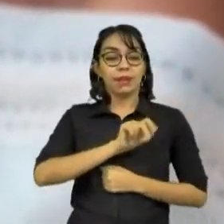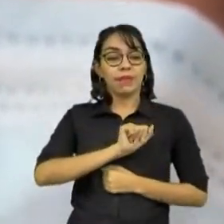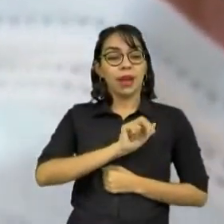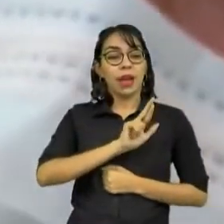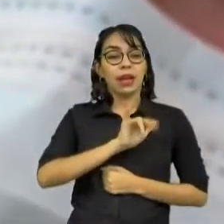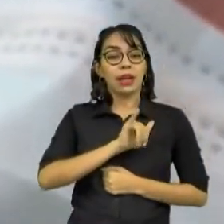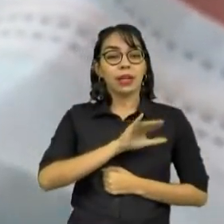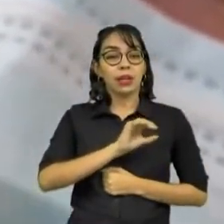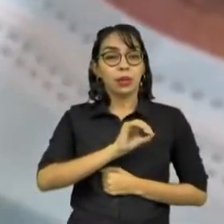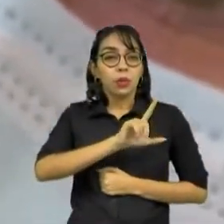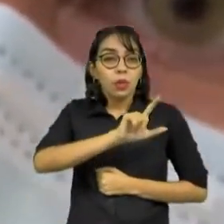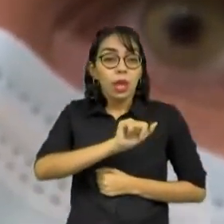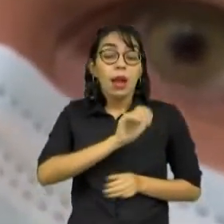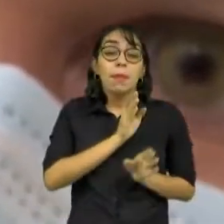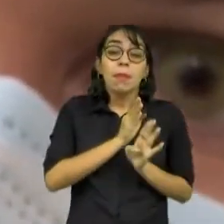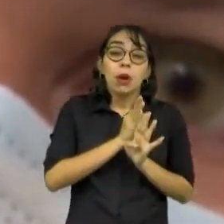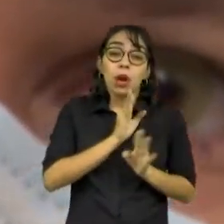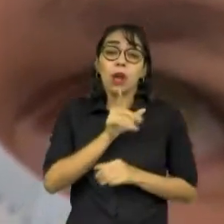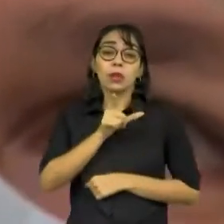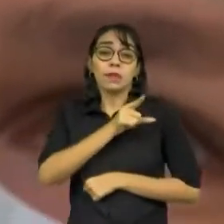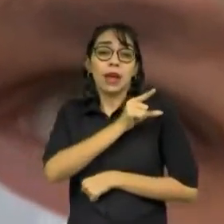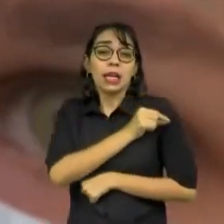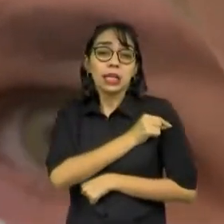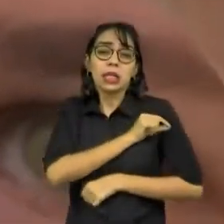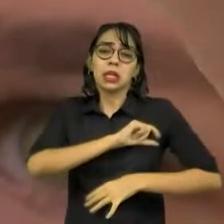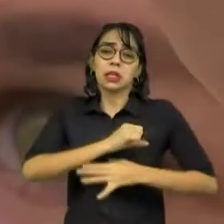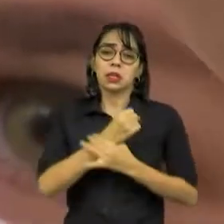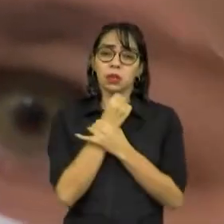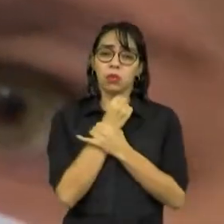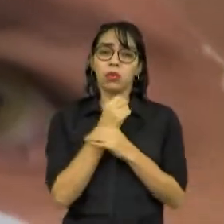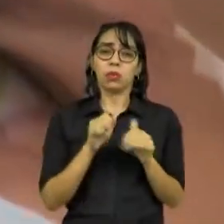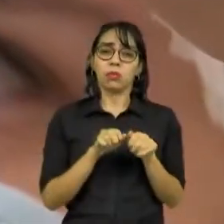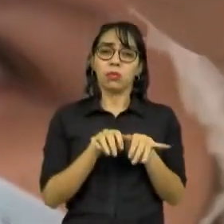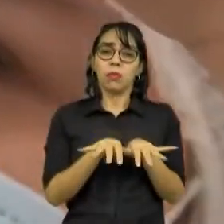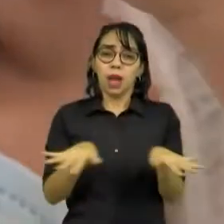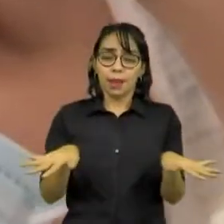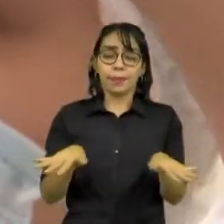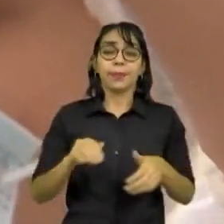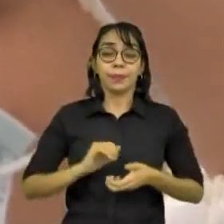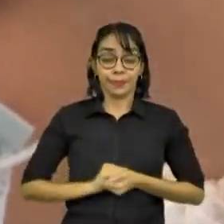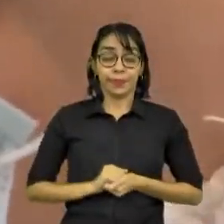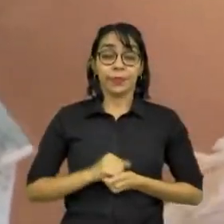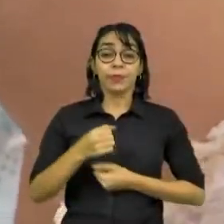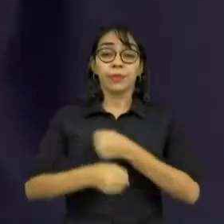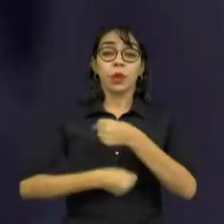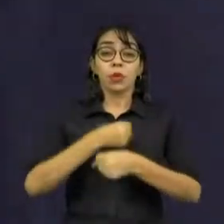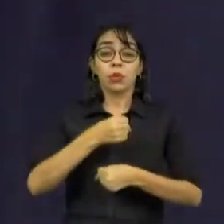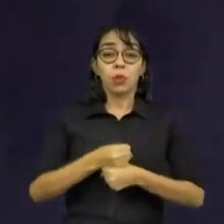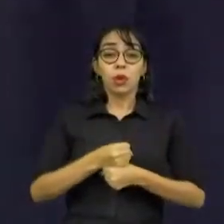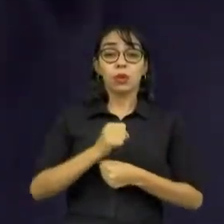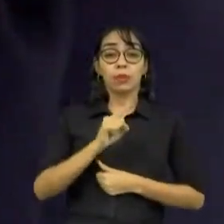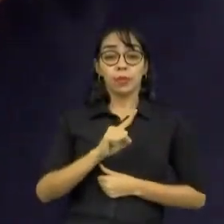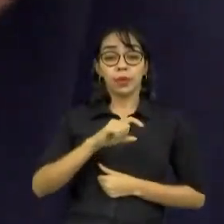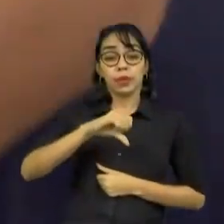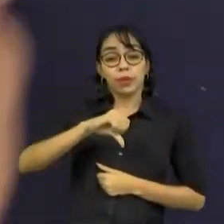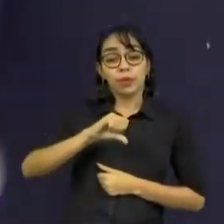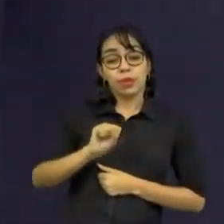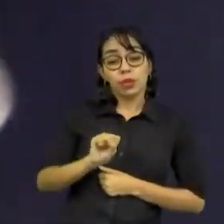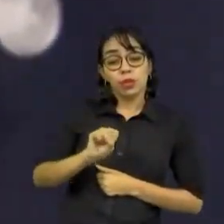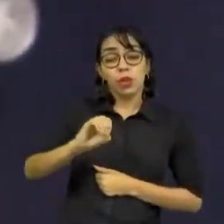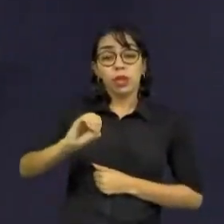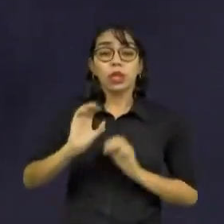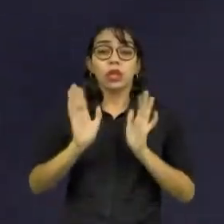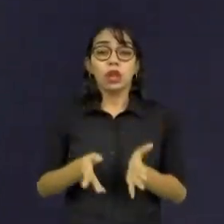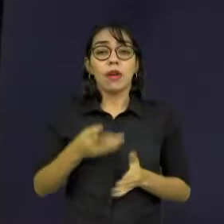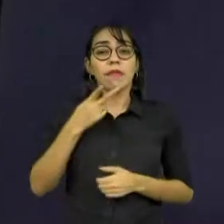com que a Organização Mundial da Saúde declarasse em 1980 a erradicação da